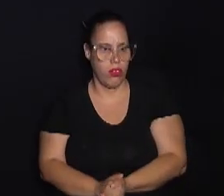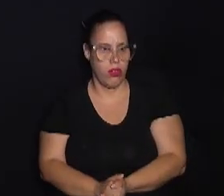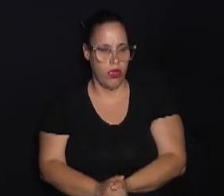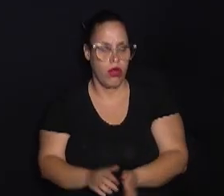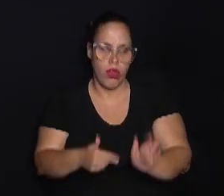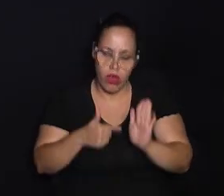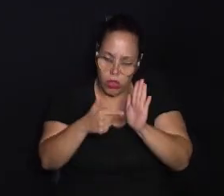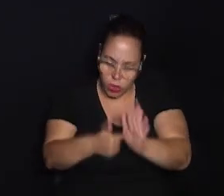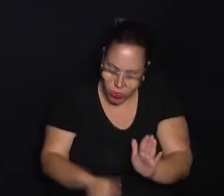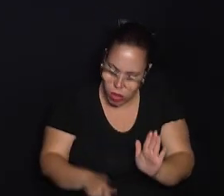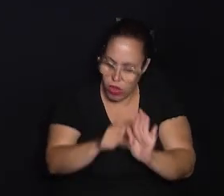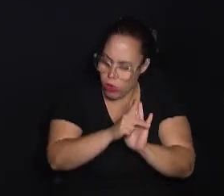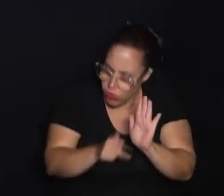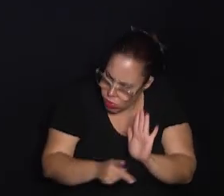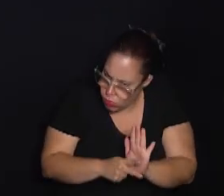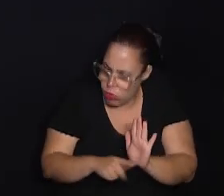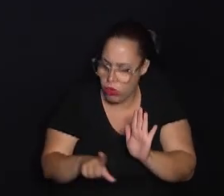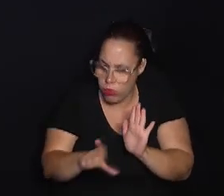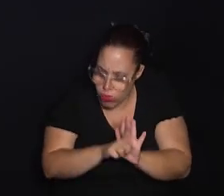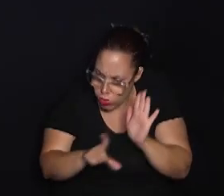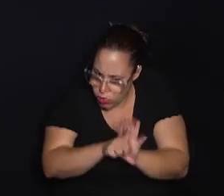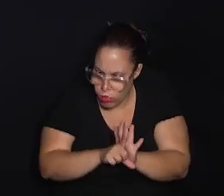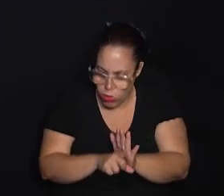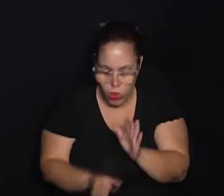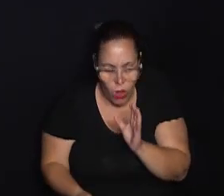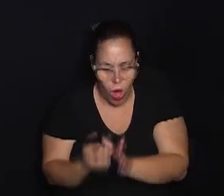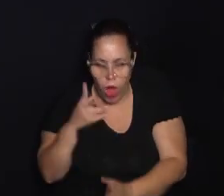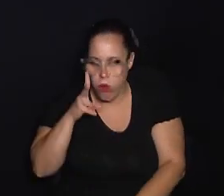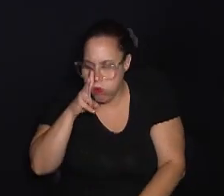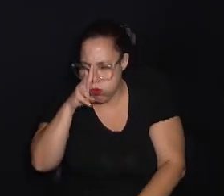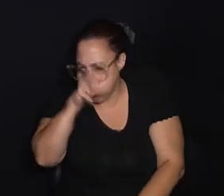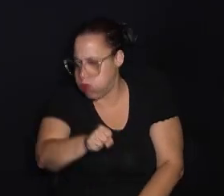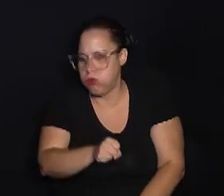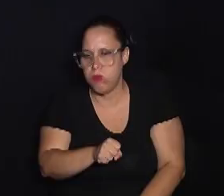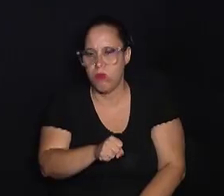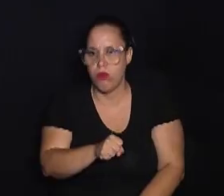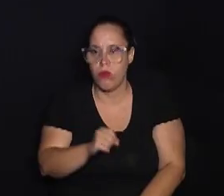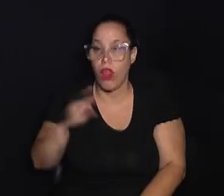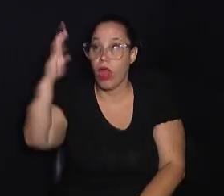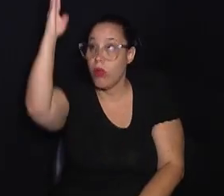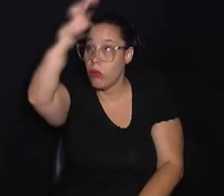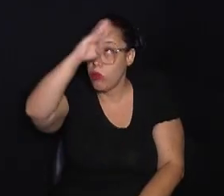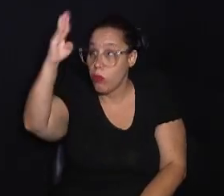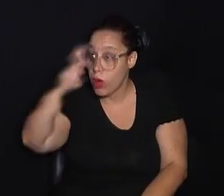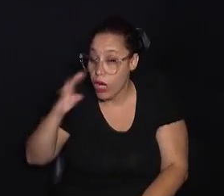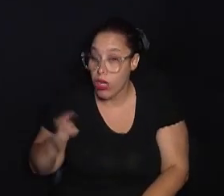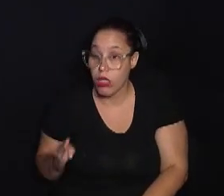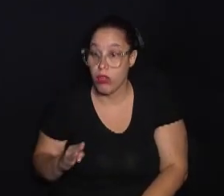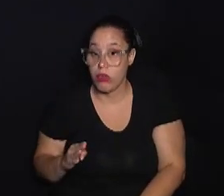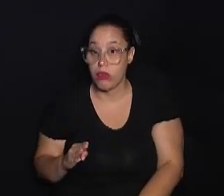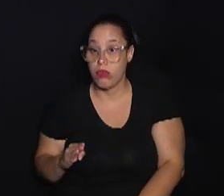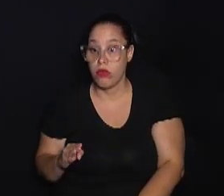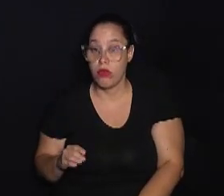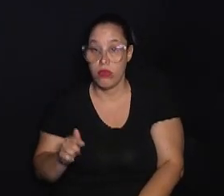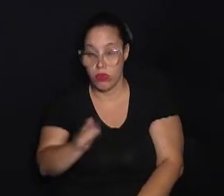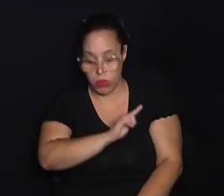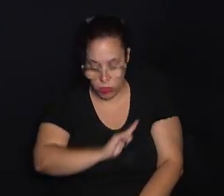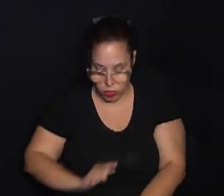projeto de lei. Esse projeto de lei tem ganhado cada vez mais força a nível de Brasil, né? Tem aí projetos do governo